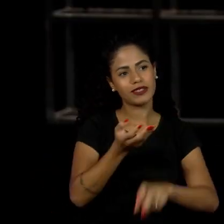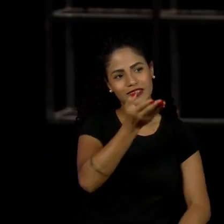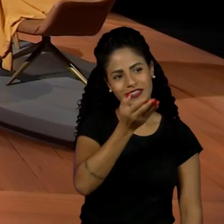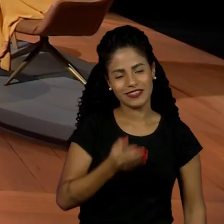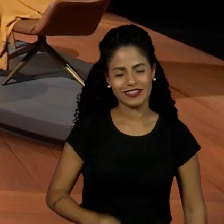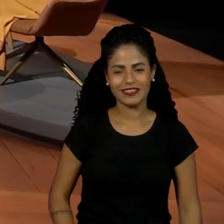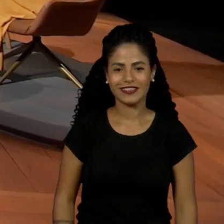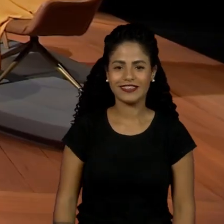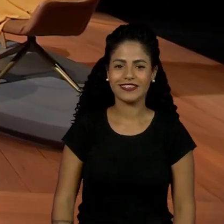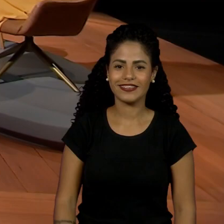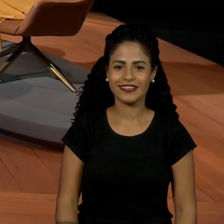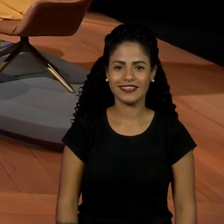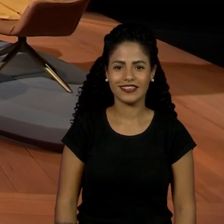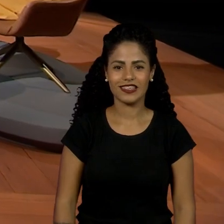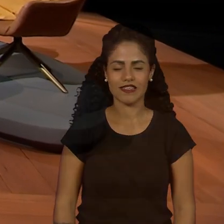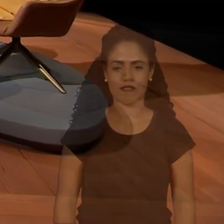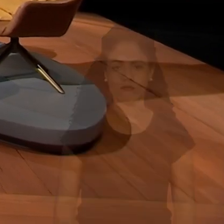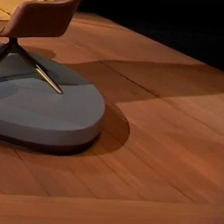olhada.